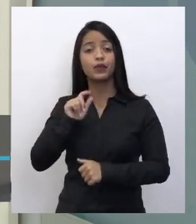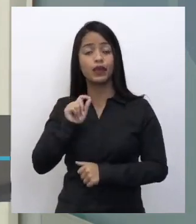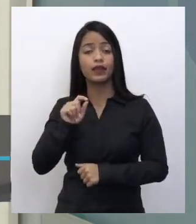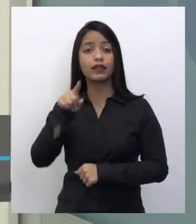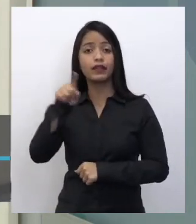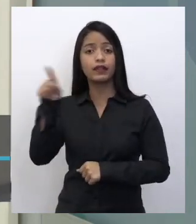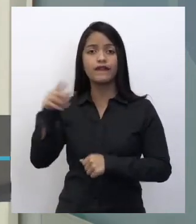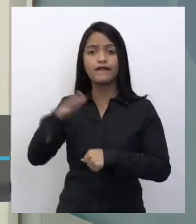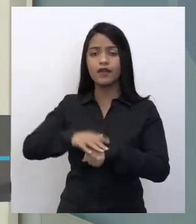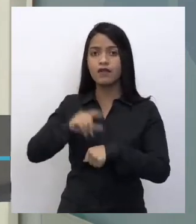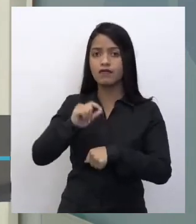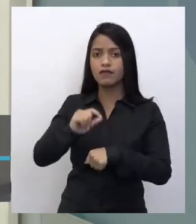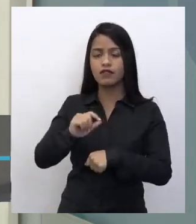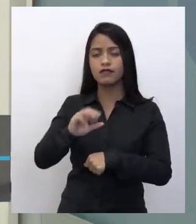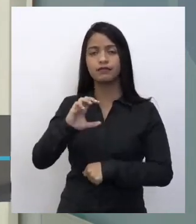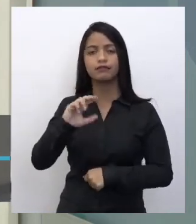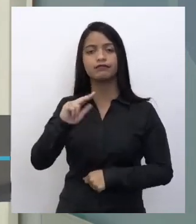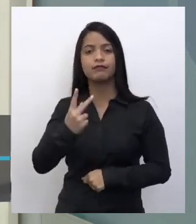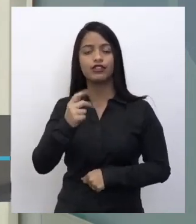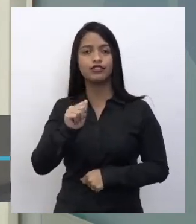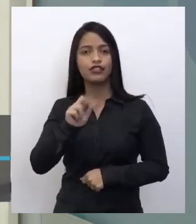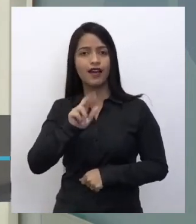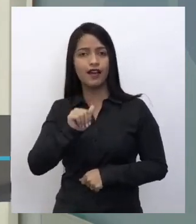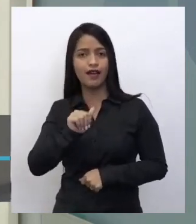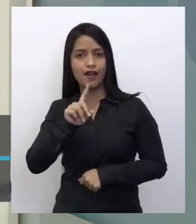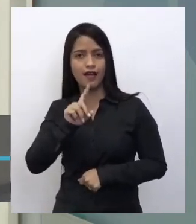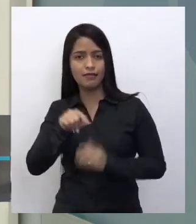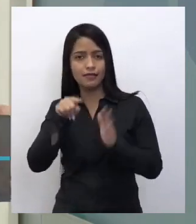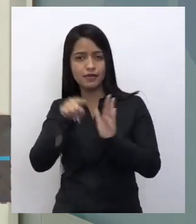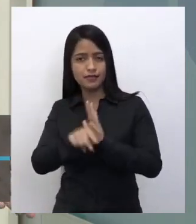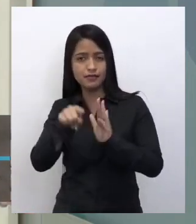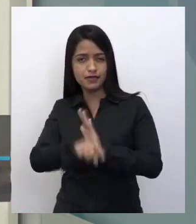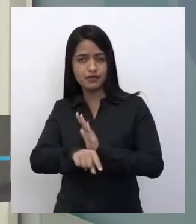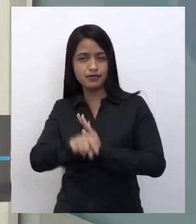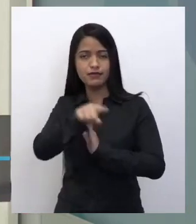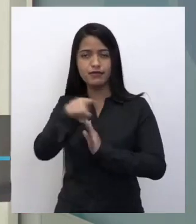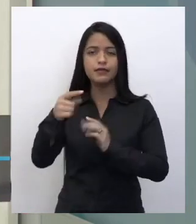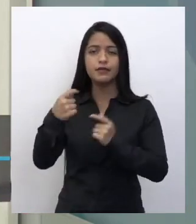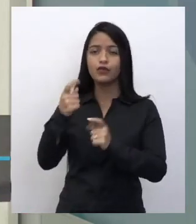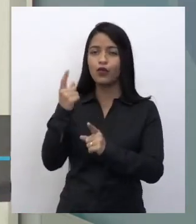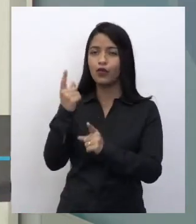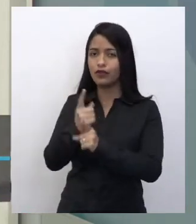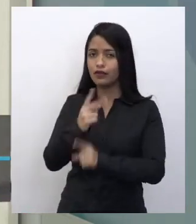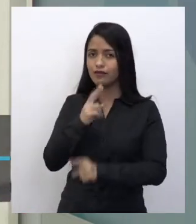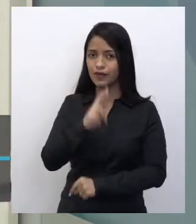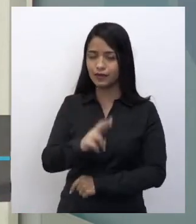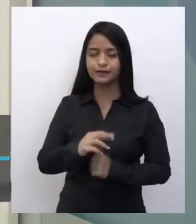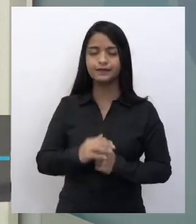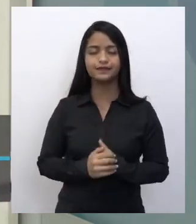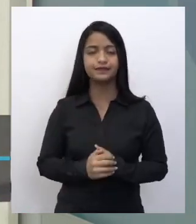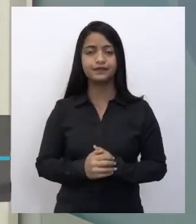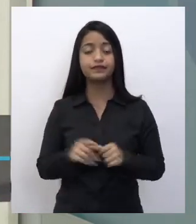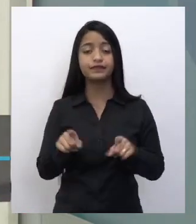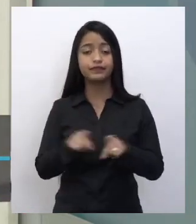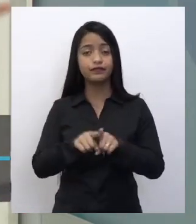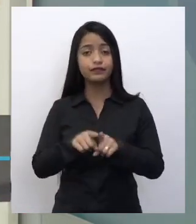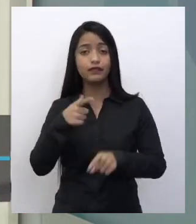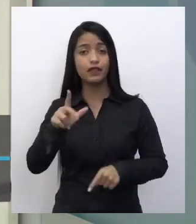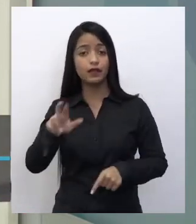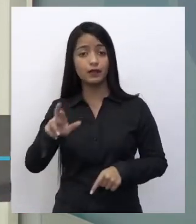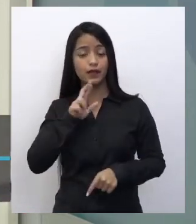charadas, que a Esfinge fazia charadas. A Fernanda falou, charadas enigma. O Eric falou, ele perguntou. A Esfinge